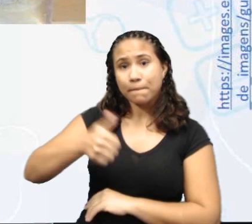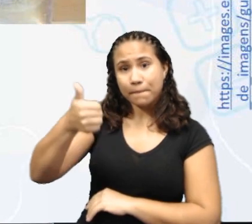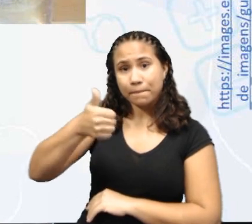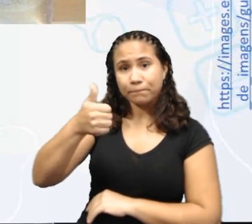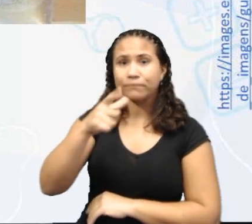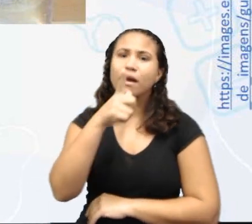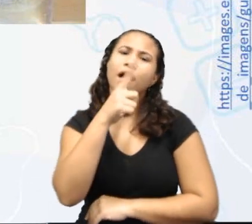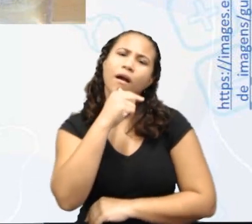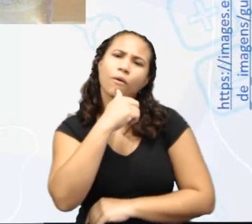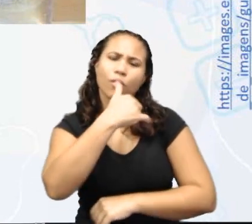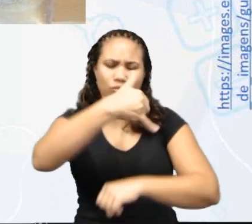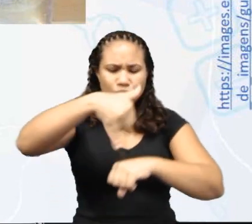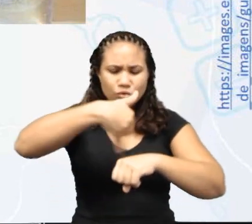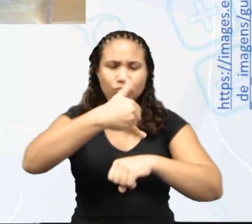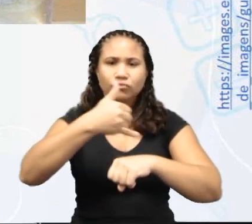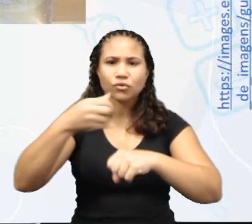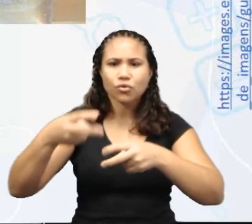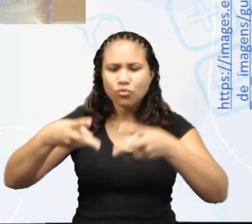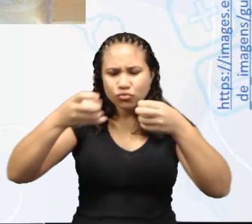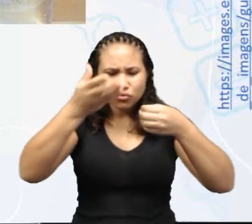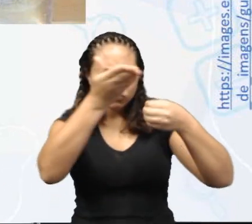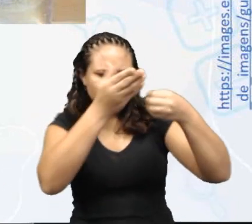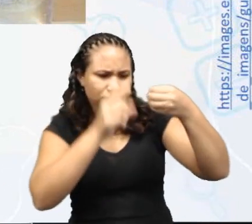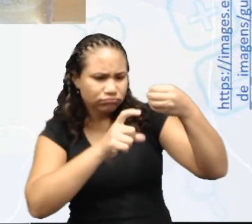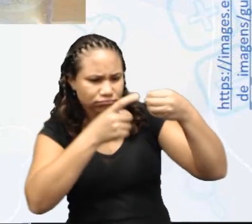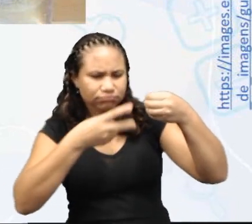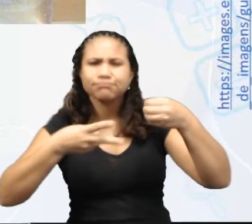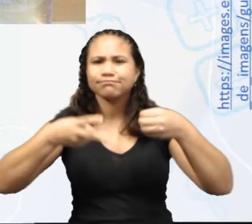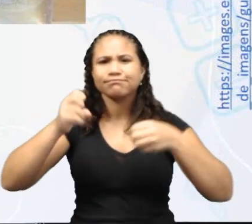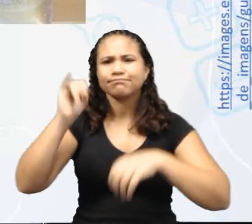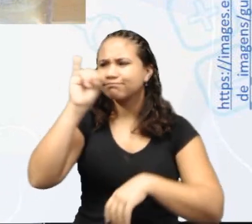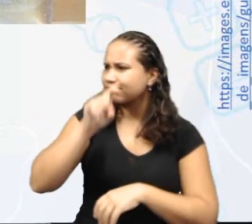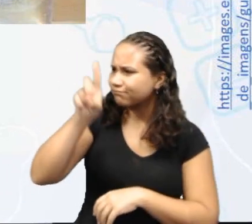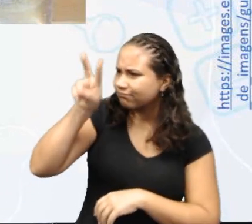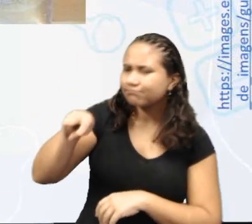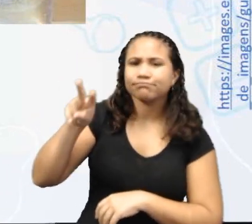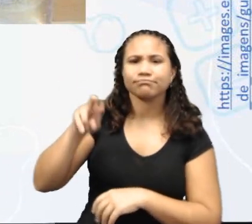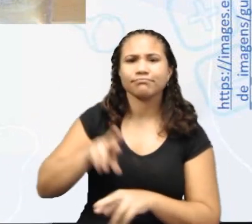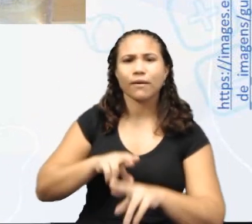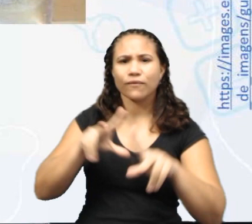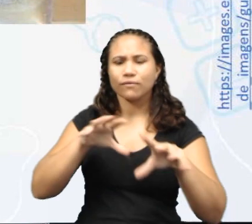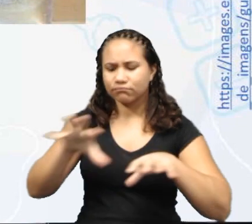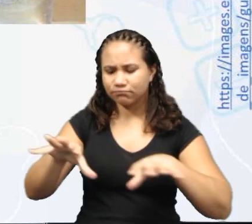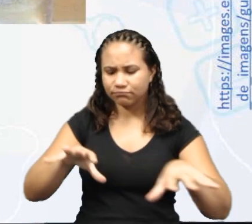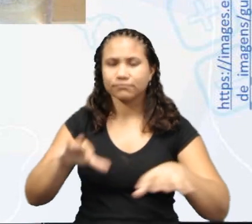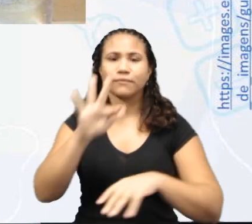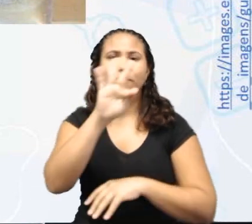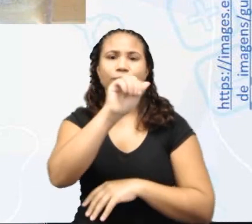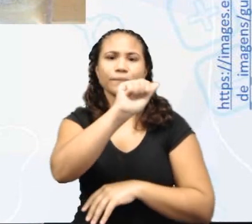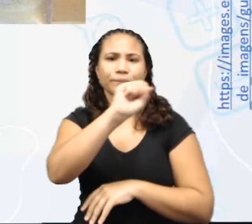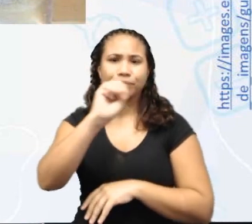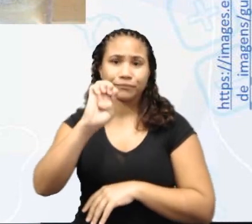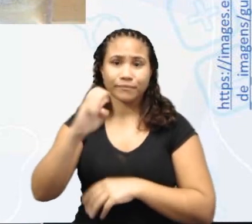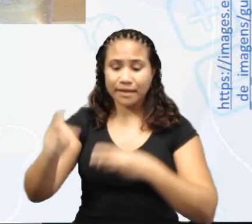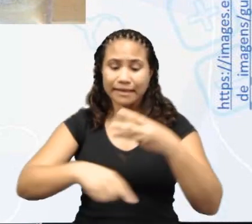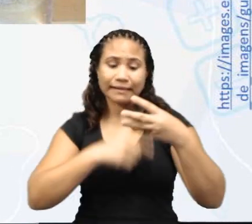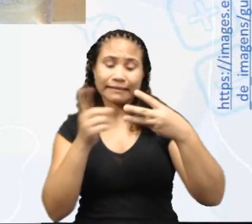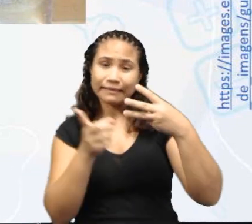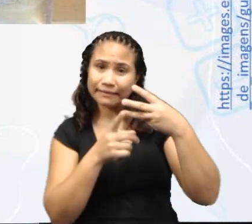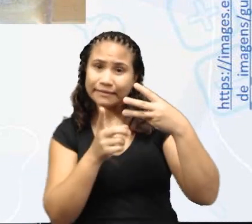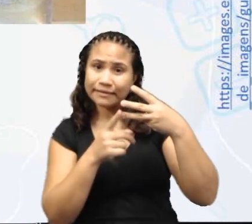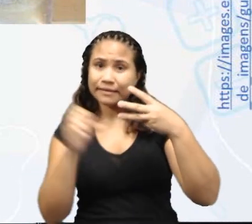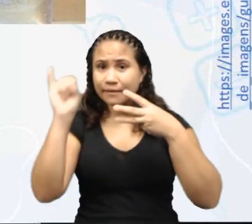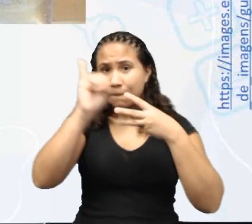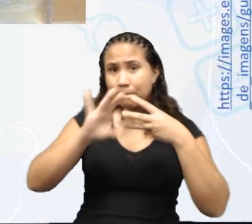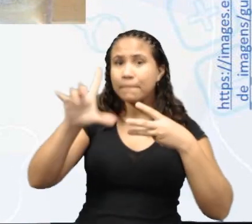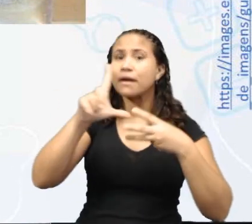mistura de água e óleo. Eu consigo observar 2 substâncias, então 2 fases. Na terceira imagem, a gente